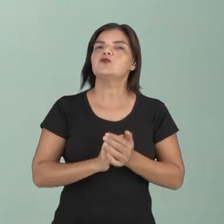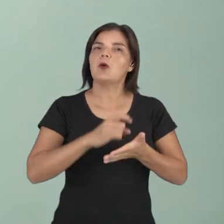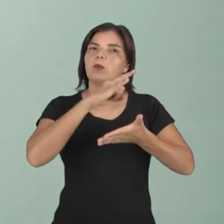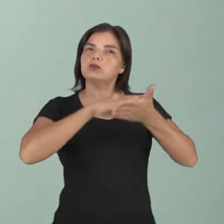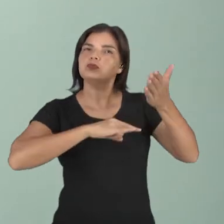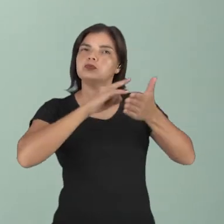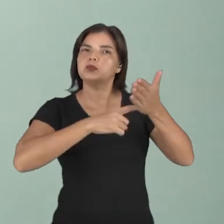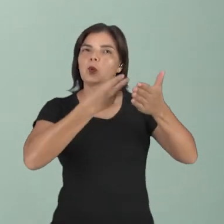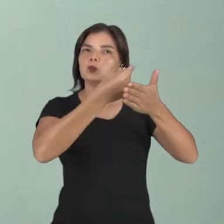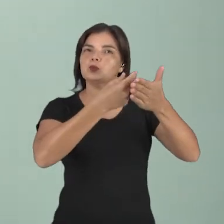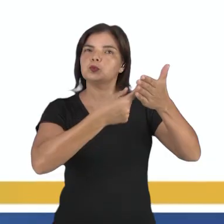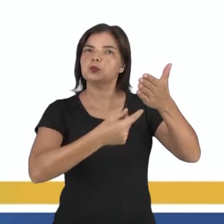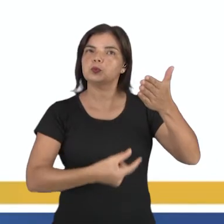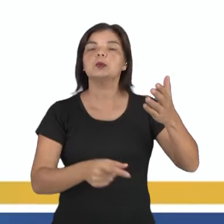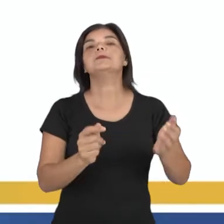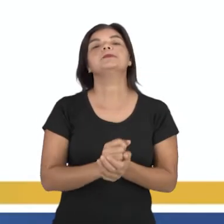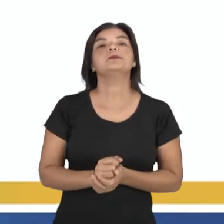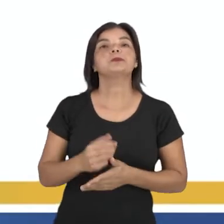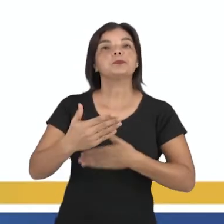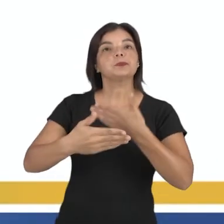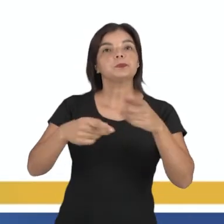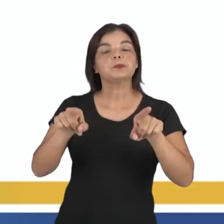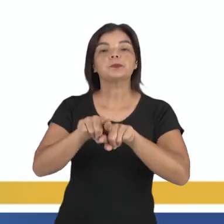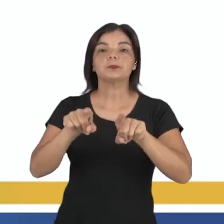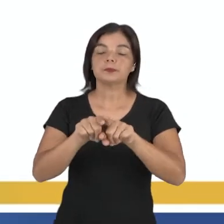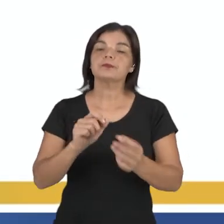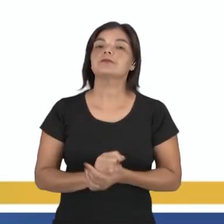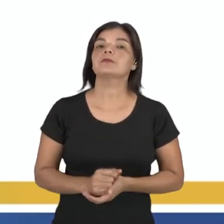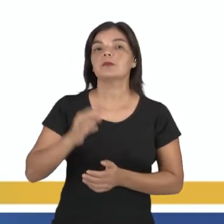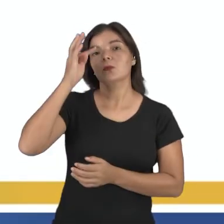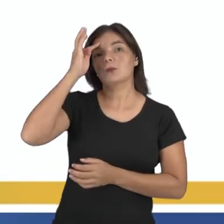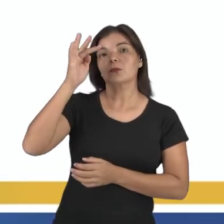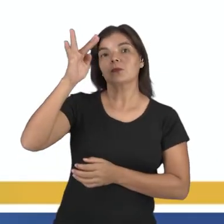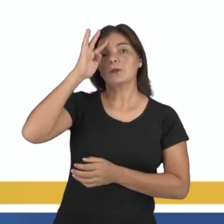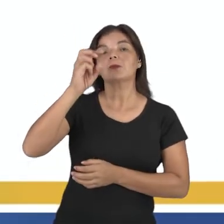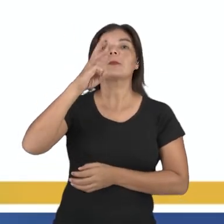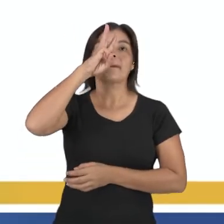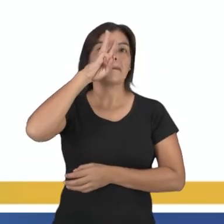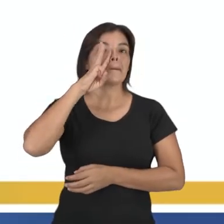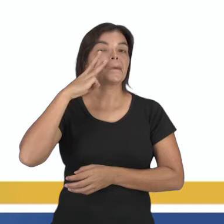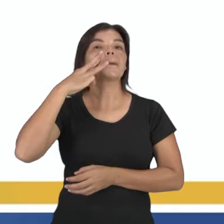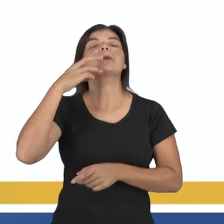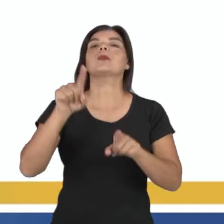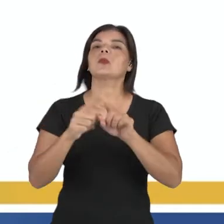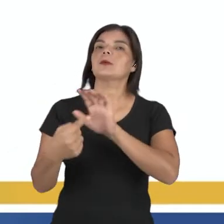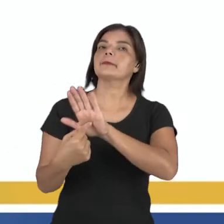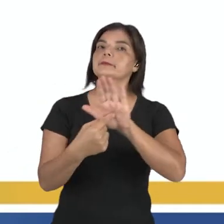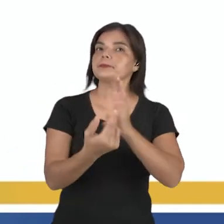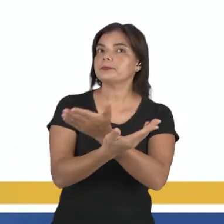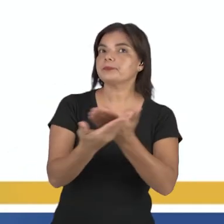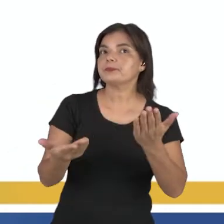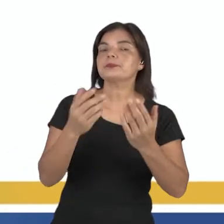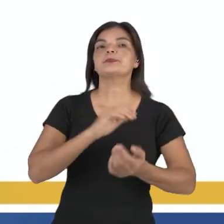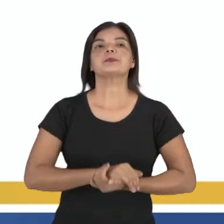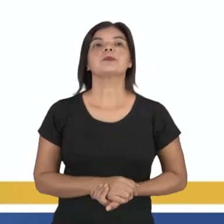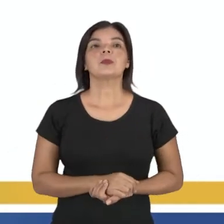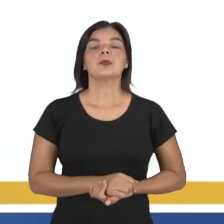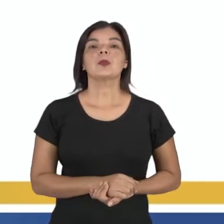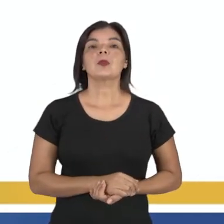burocrática. E avançando, nós também temos a teoria de Karl Marx, conforme vocês podem